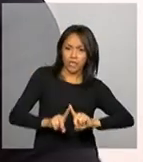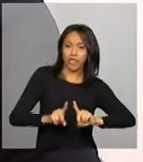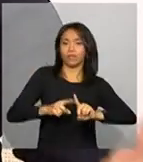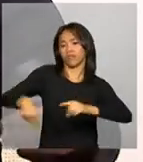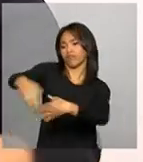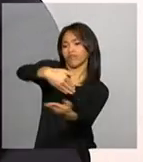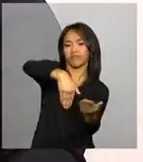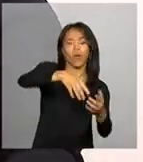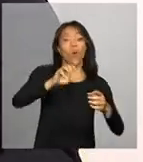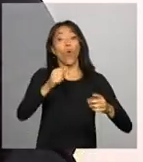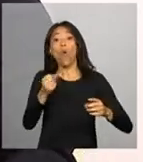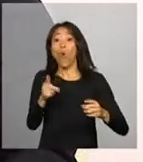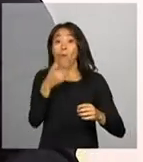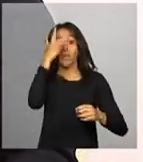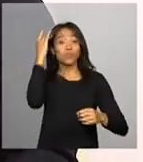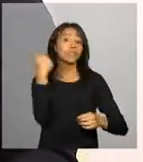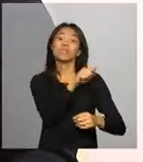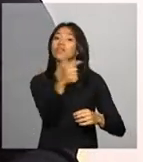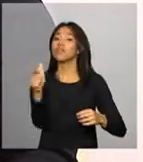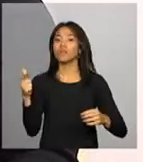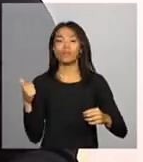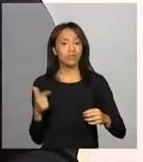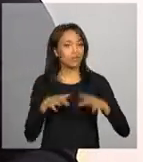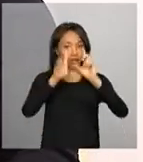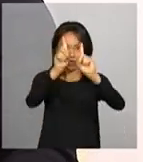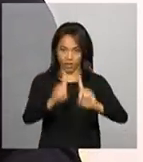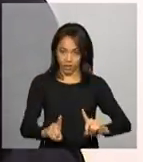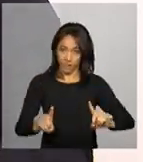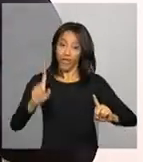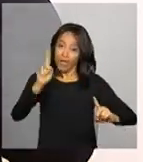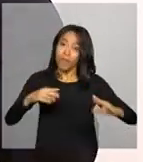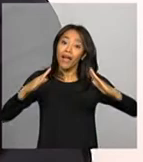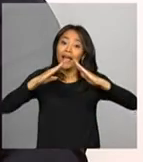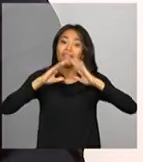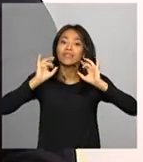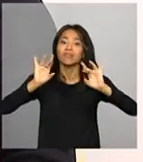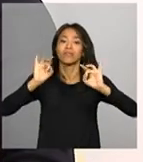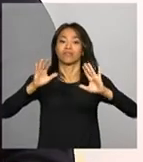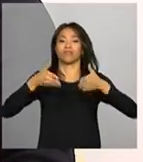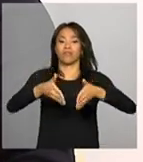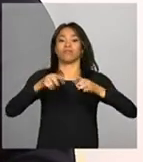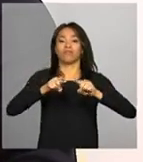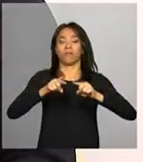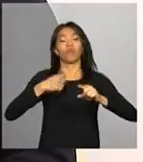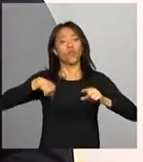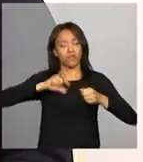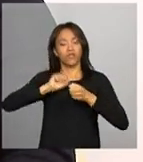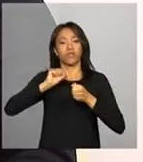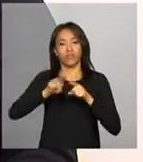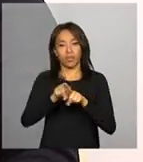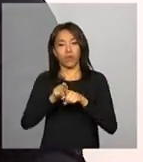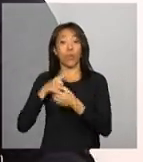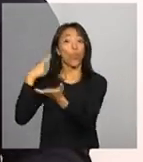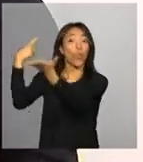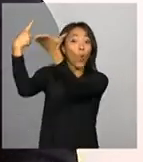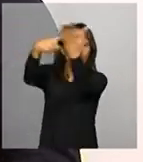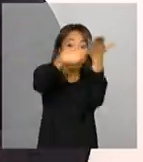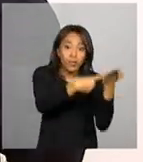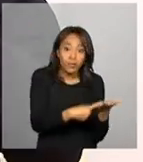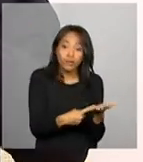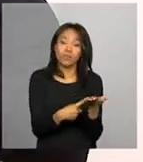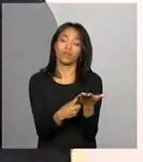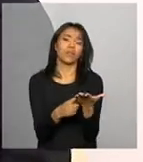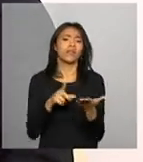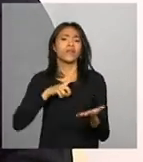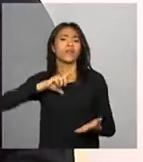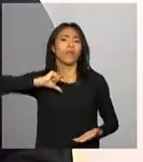mesmo e também com as e não são portadores de deficiência então nós fizemos uma pactuação de que pelo